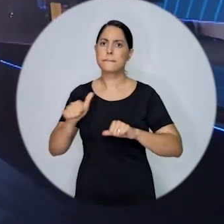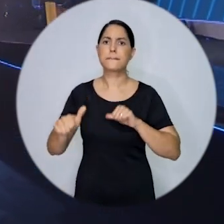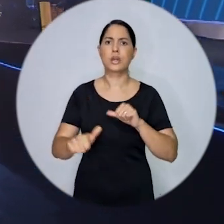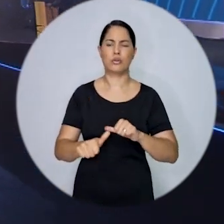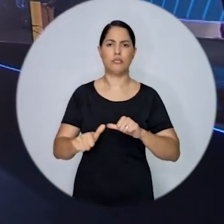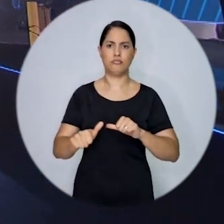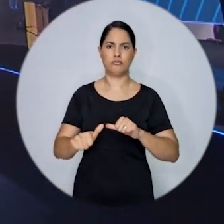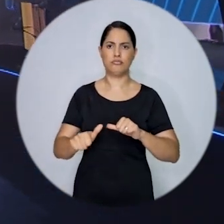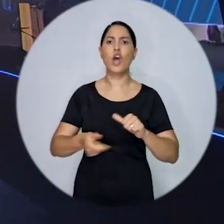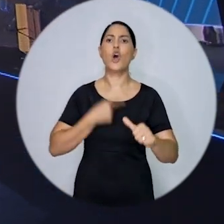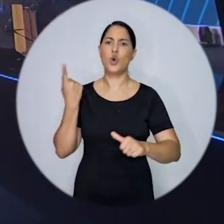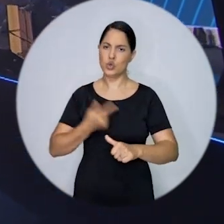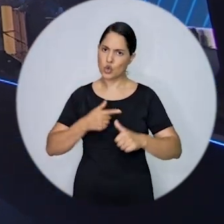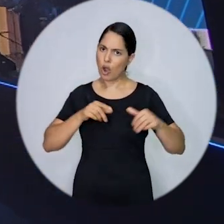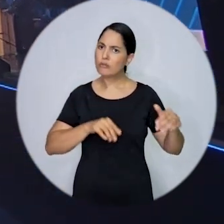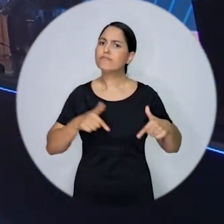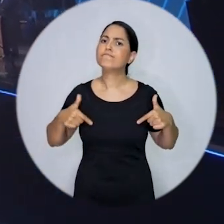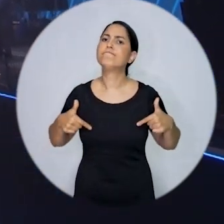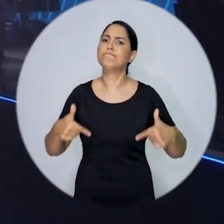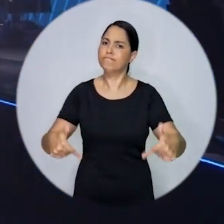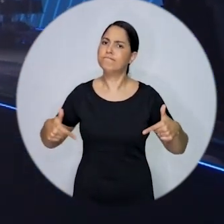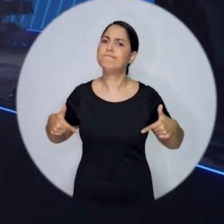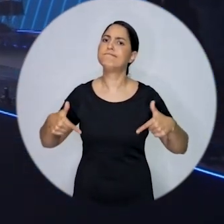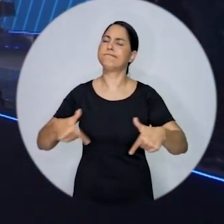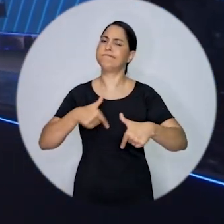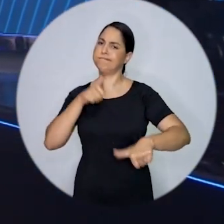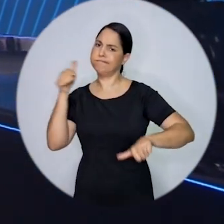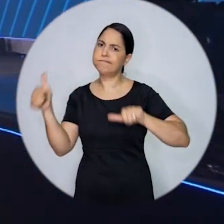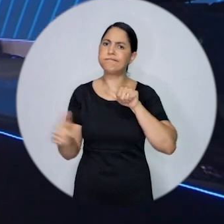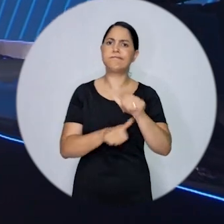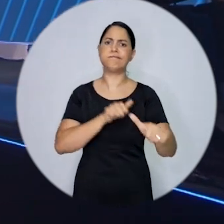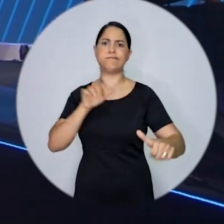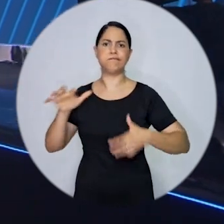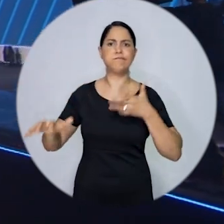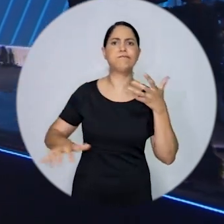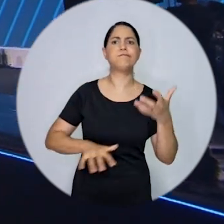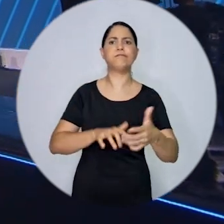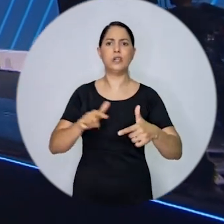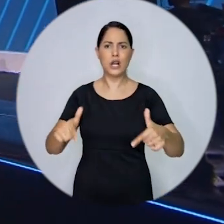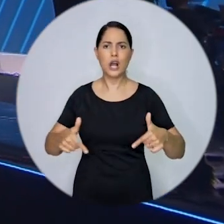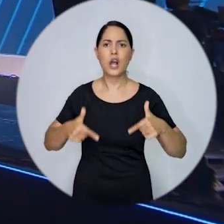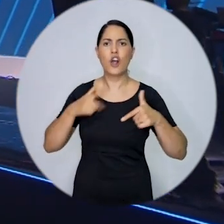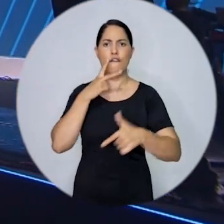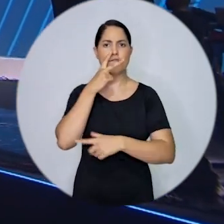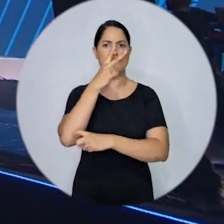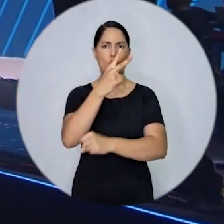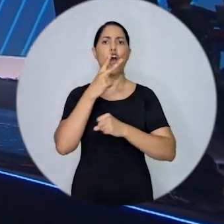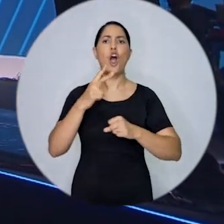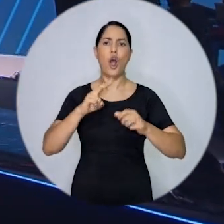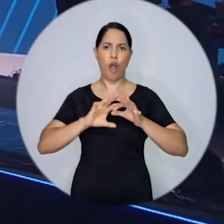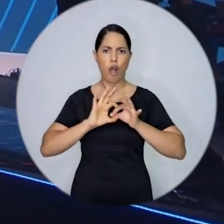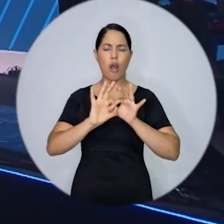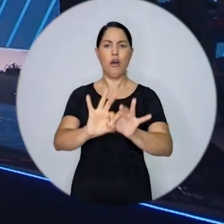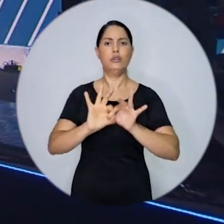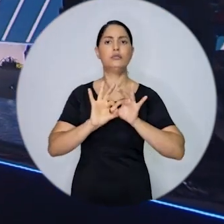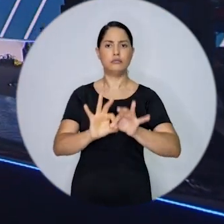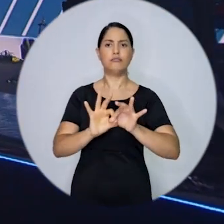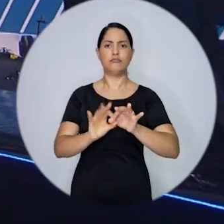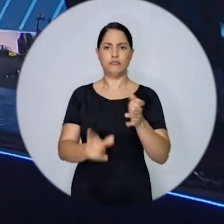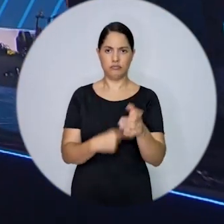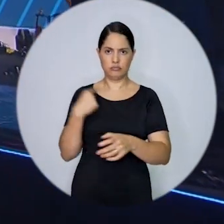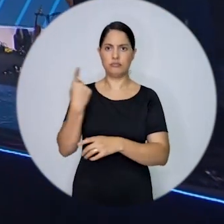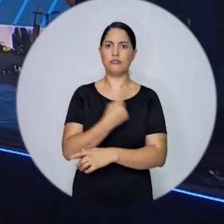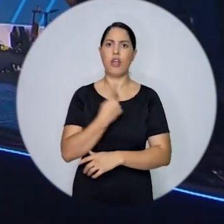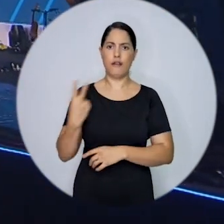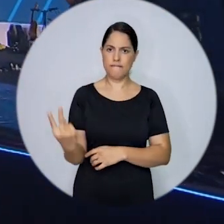A advocacia seguirá em transformação, cada vez mais forte, cada vez mais unida,